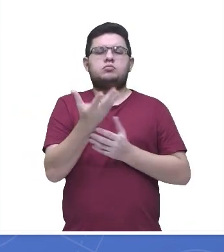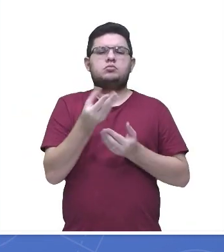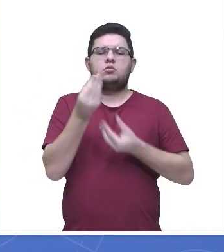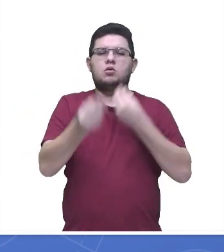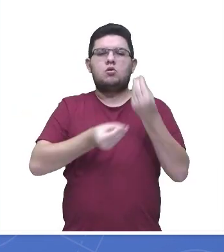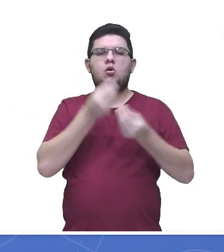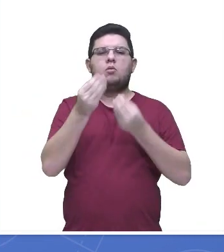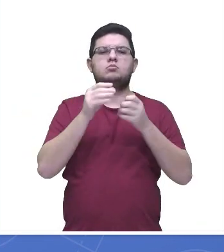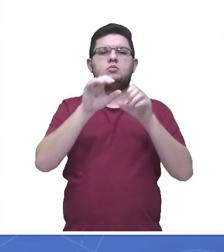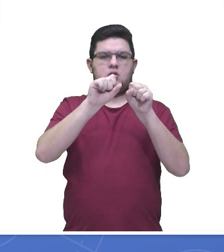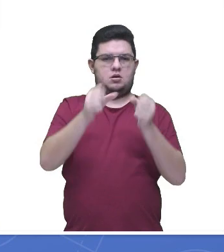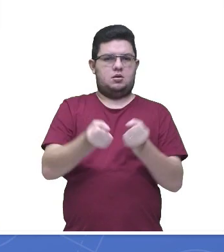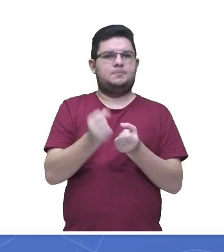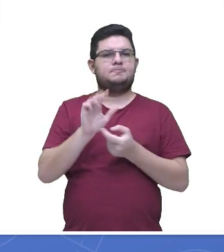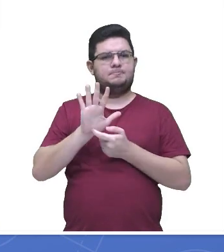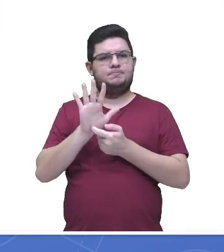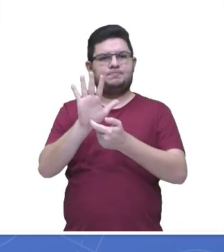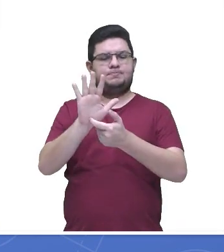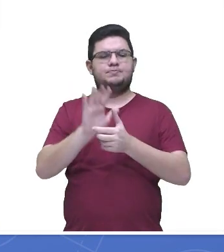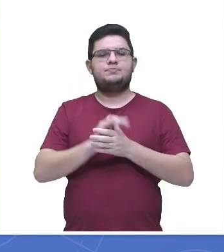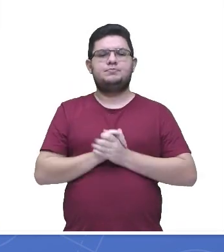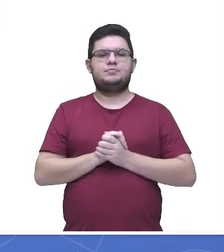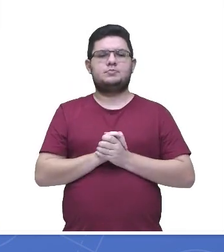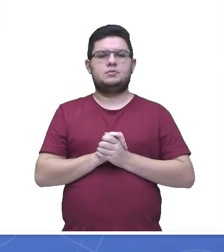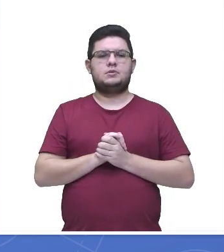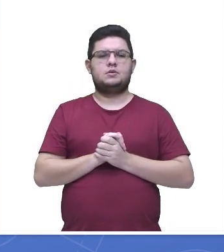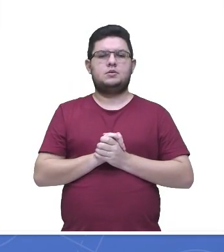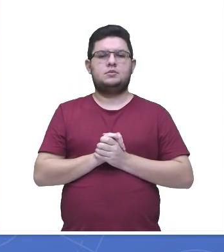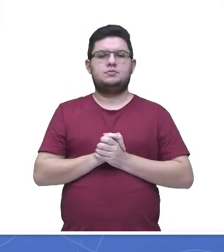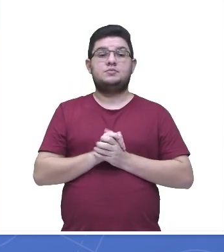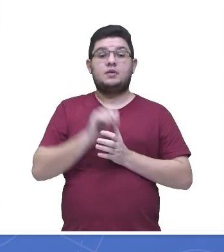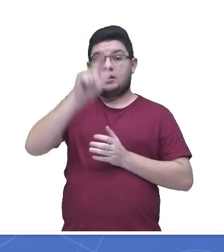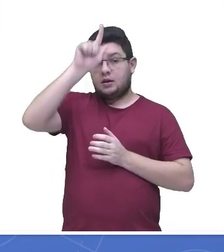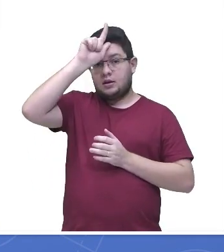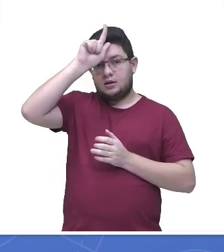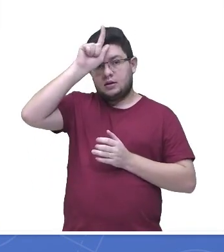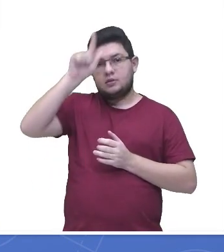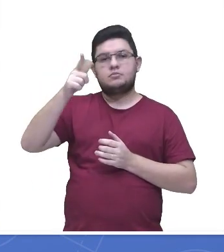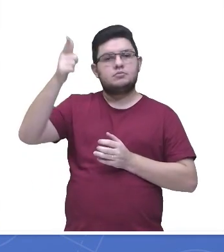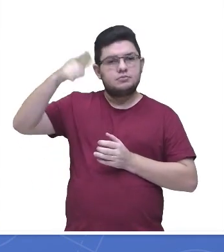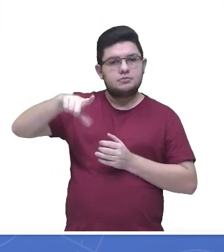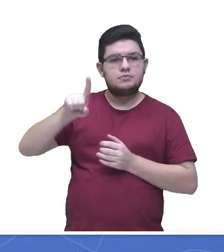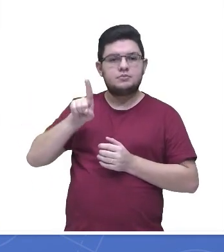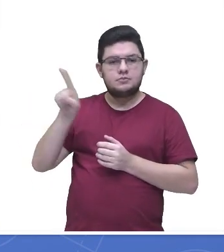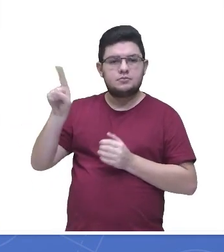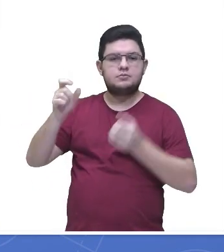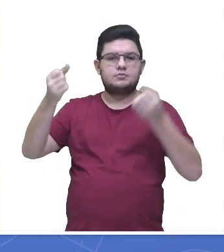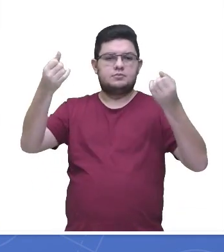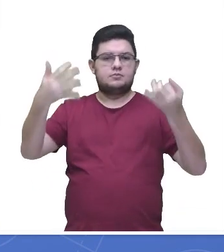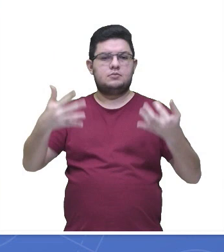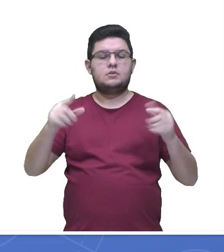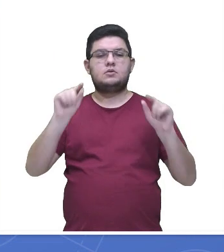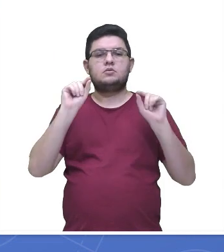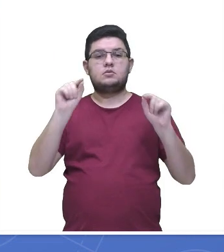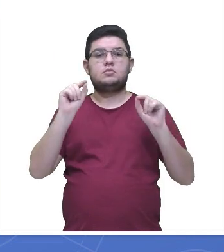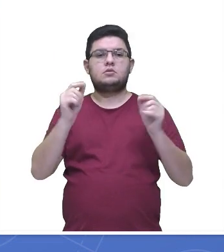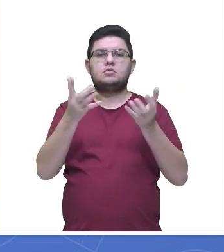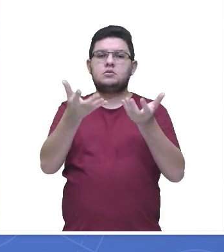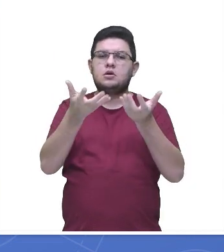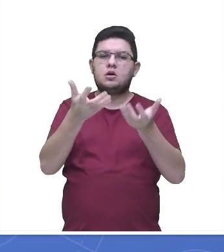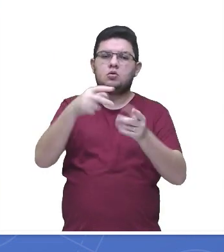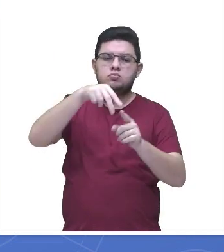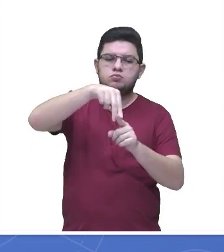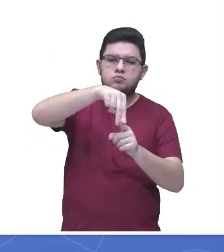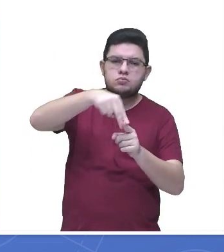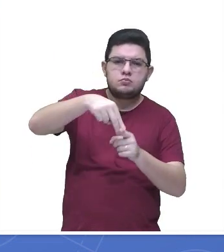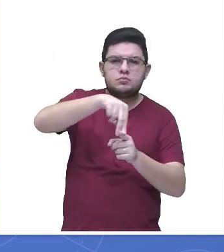arte. O que mais nós podemos ver da Grécia? Vamos ver? Então, eles procuravam o equilíbrio, o ritmo,